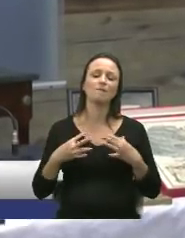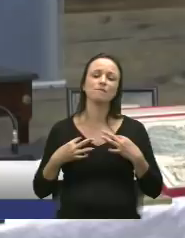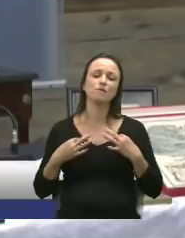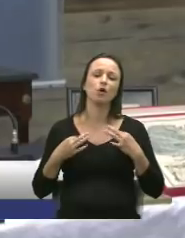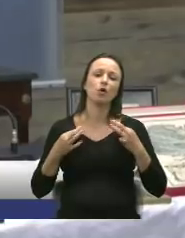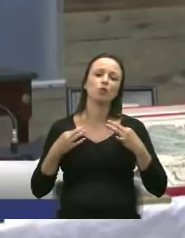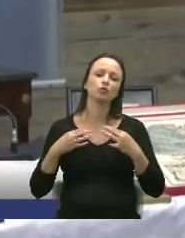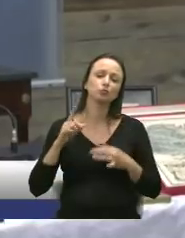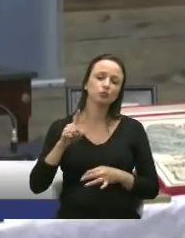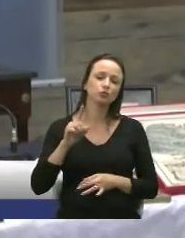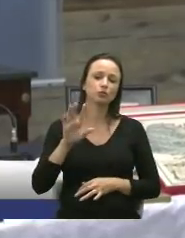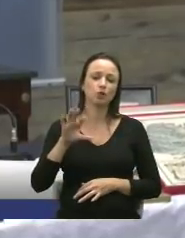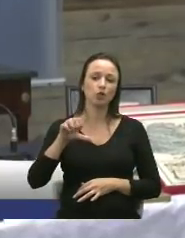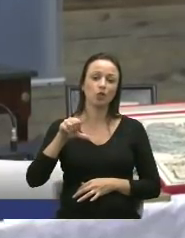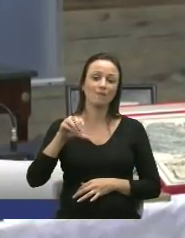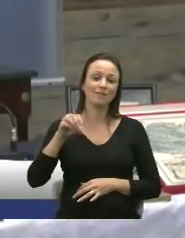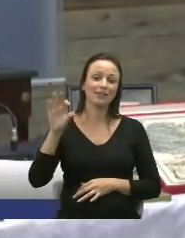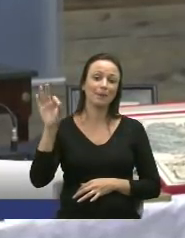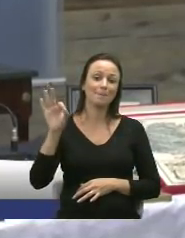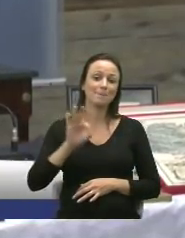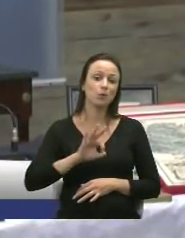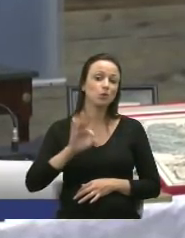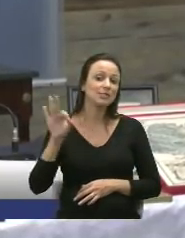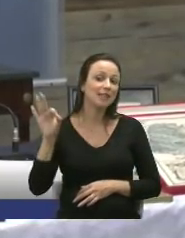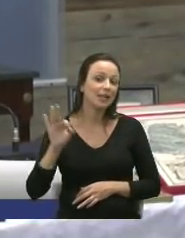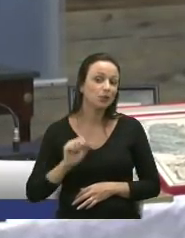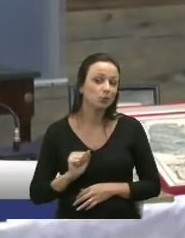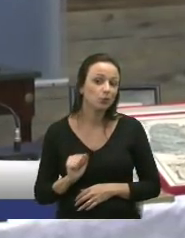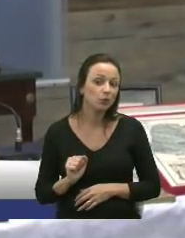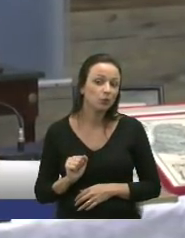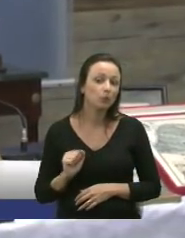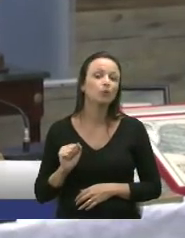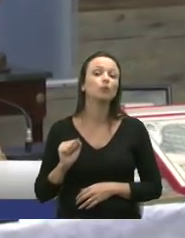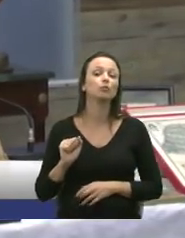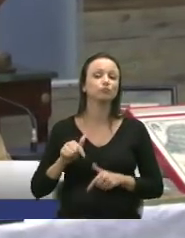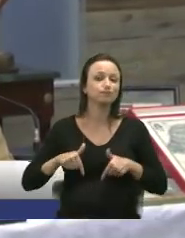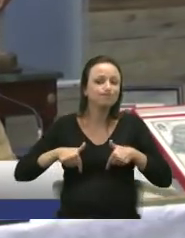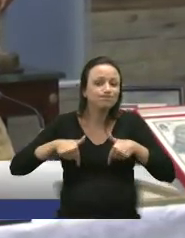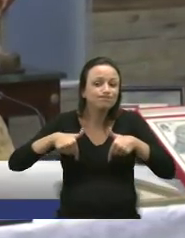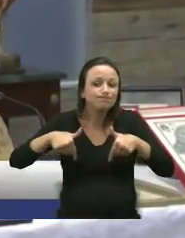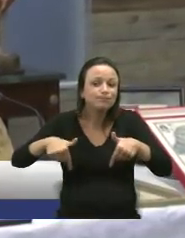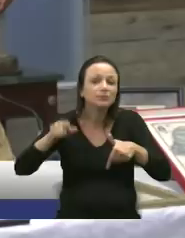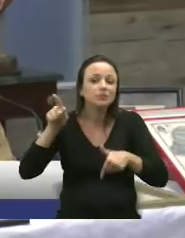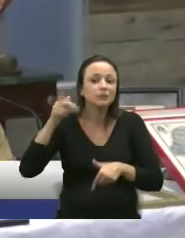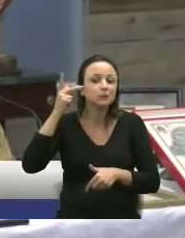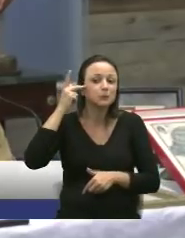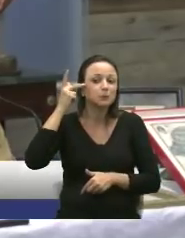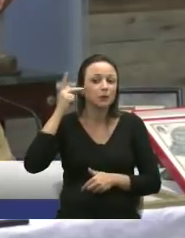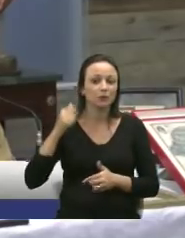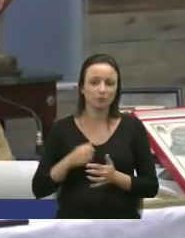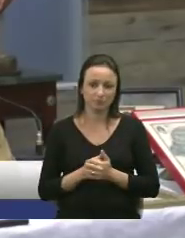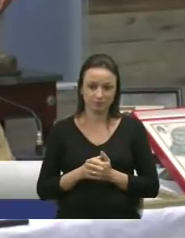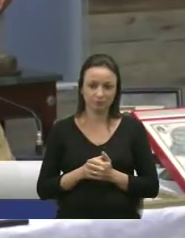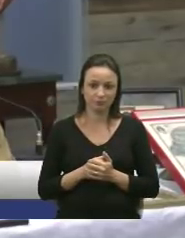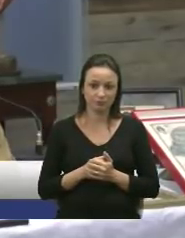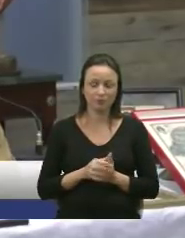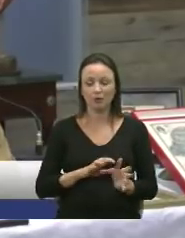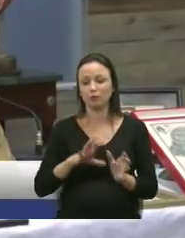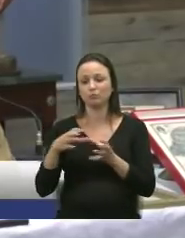voluntários eram 90% do engajamento paulista. 90%. E do lado